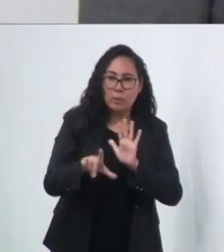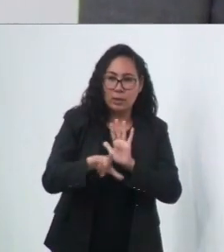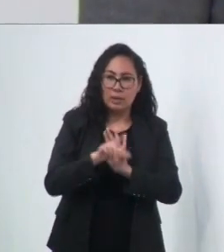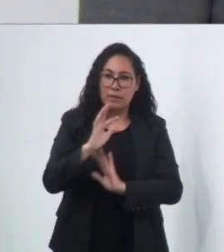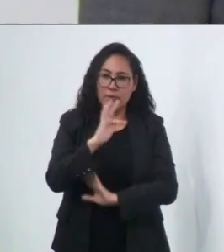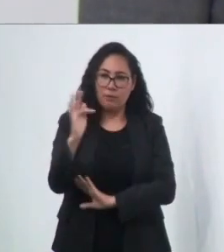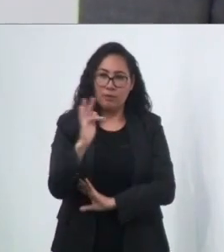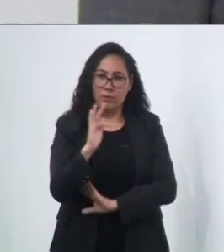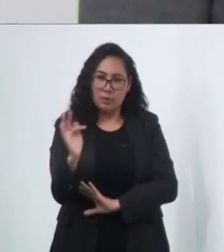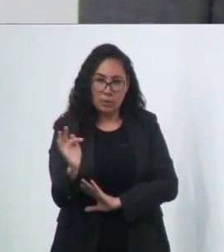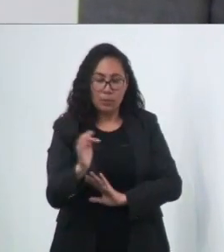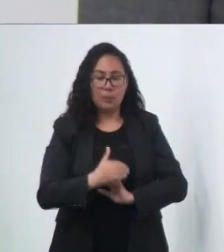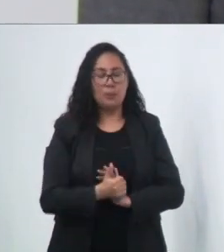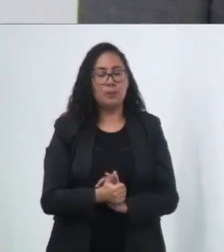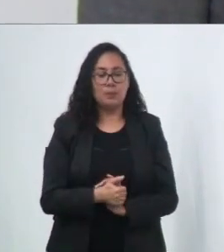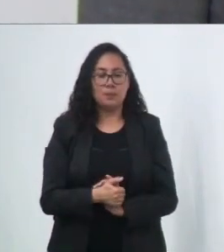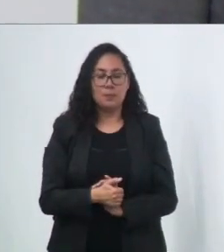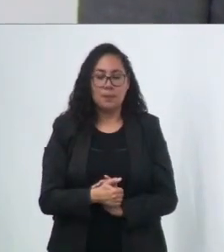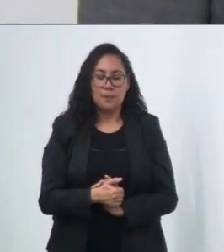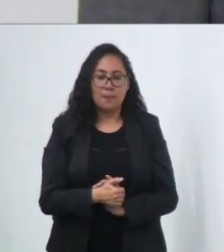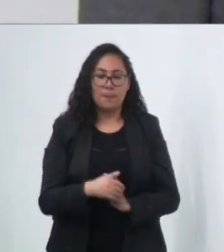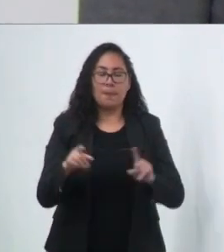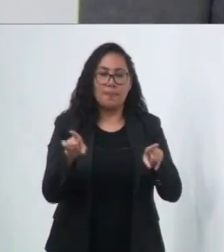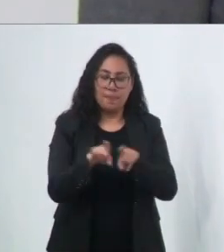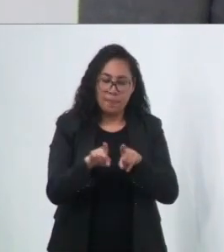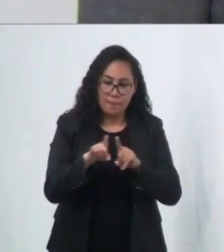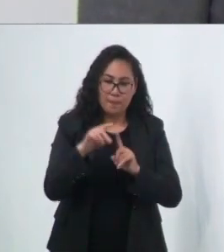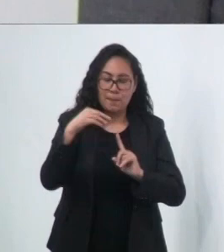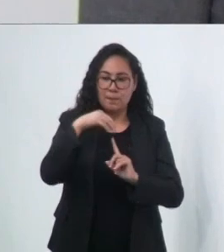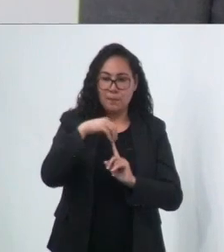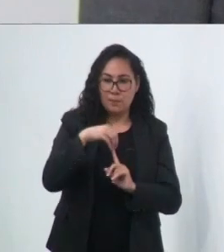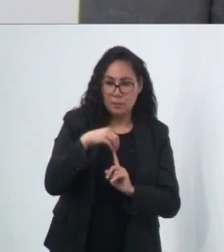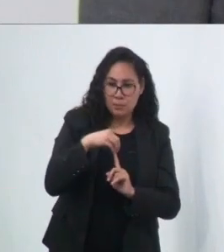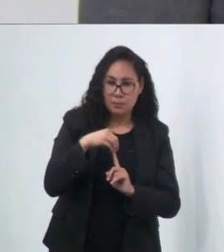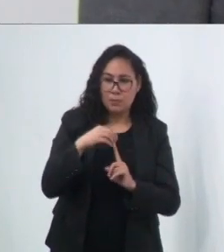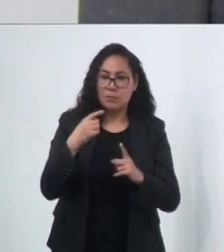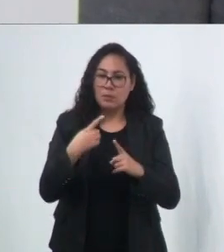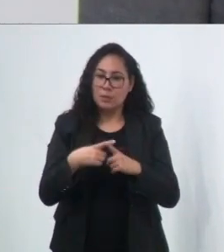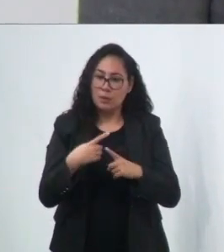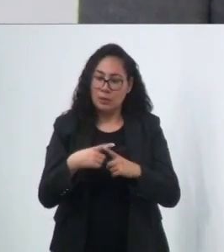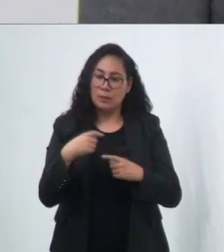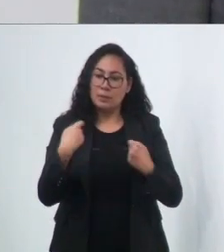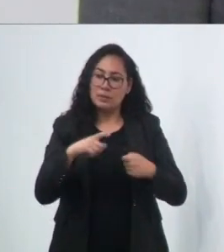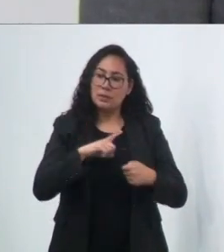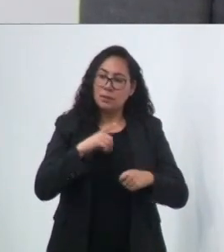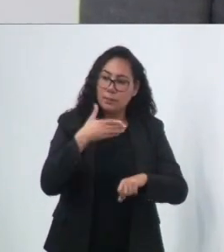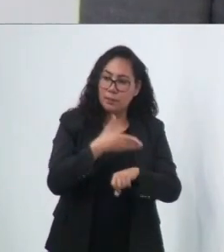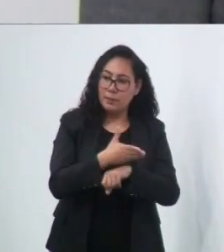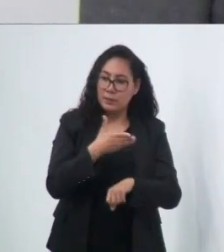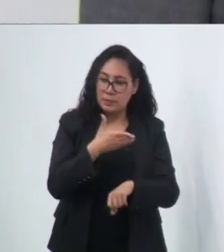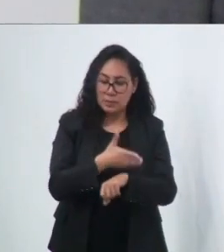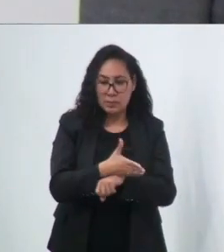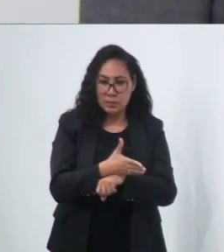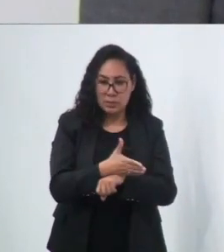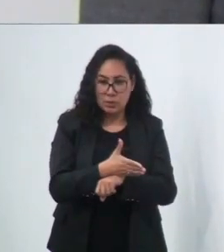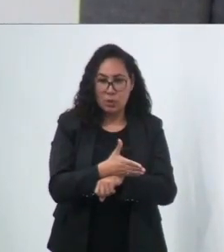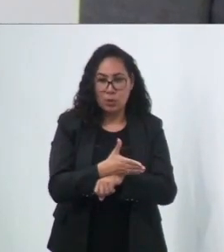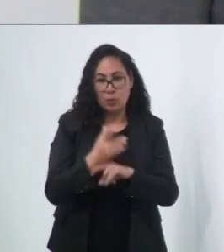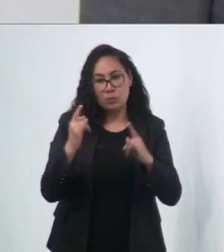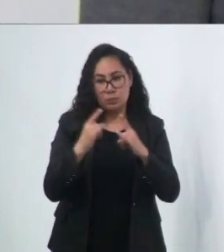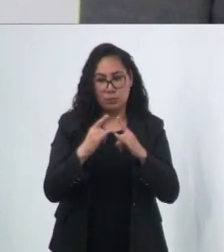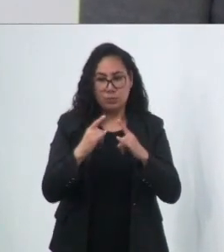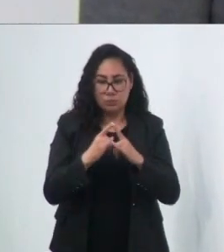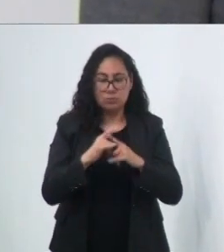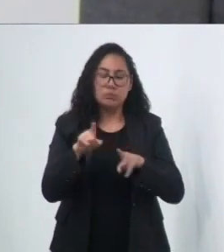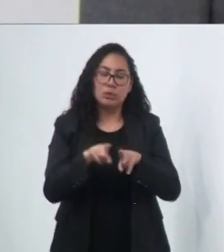de Mobilidade Urbana, e também, principalmente, para que possa haver uma participação